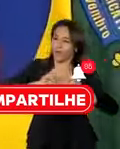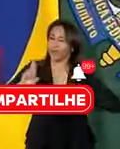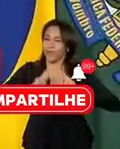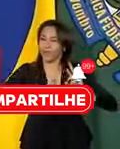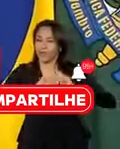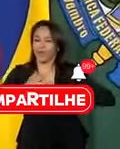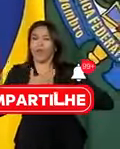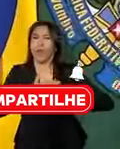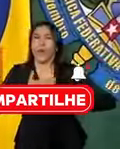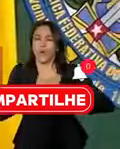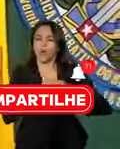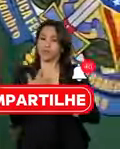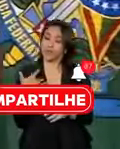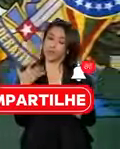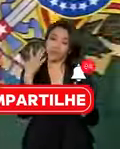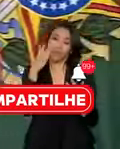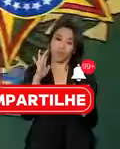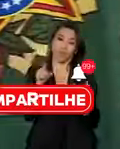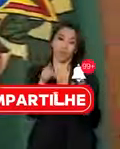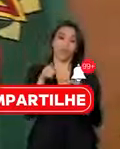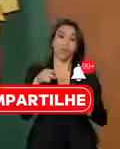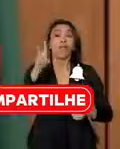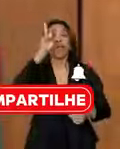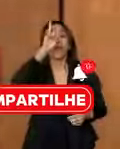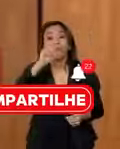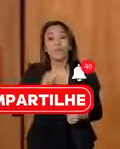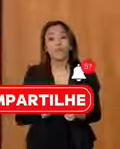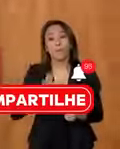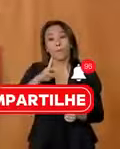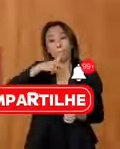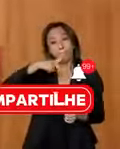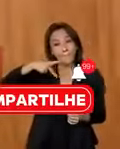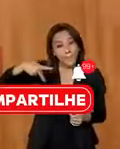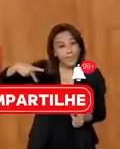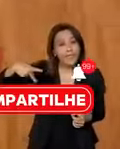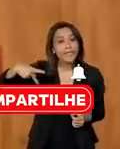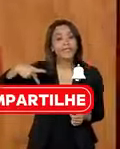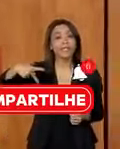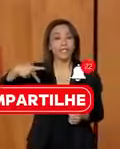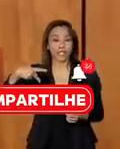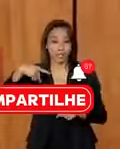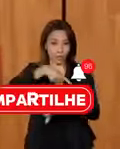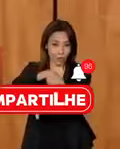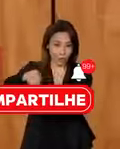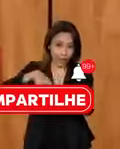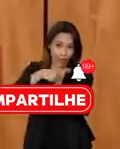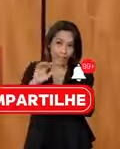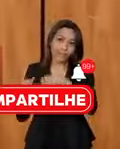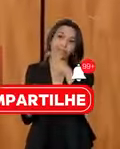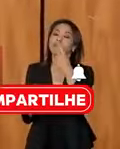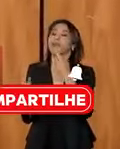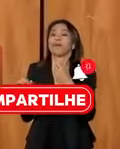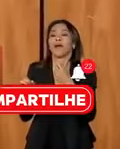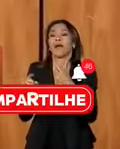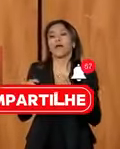não sei se você sabe, o presidente do México, ele tem uma coisa chamada